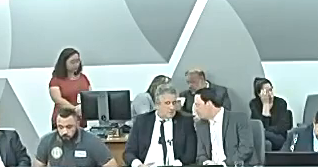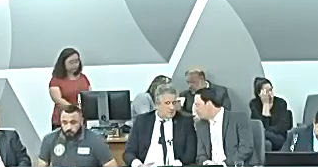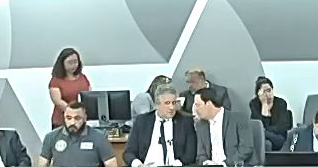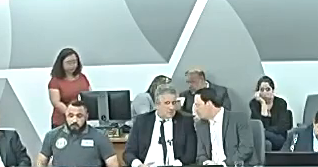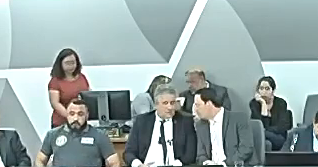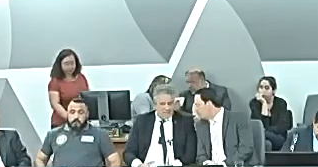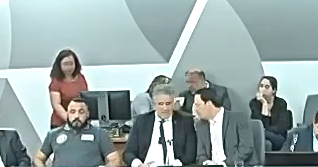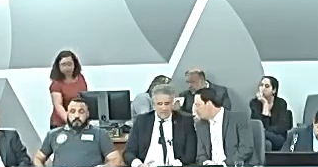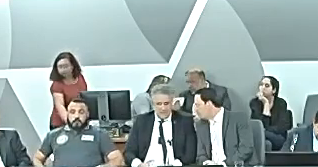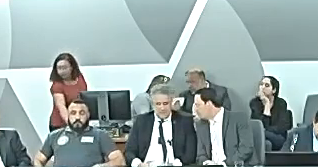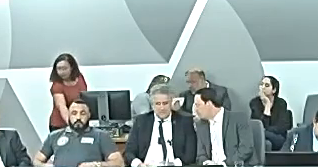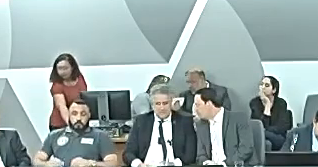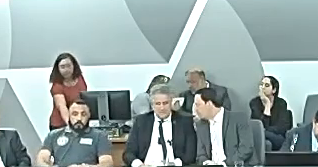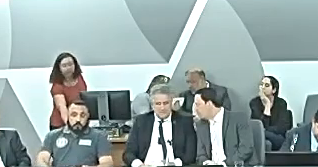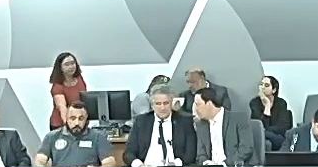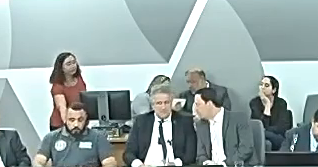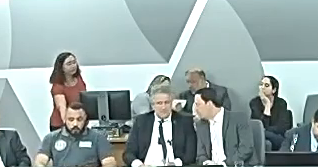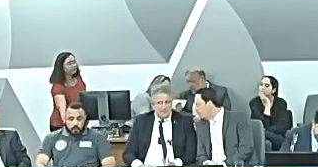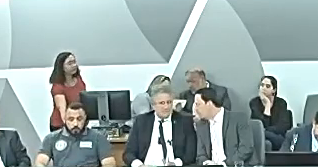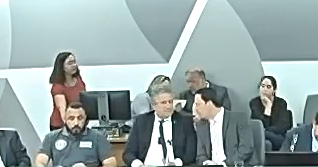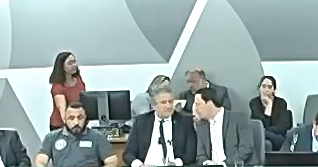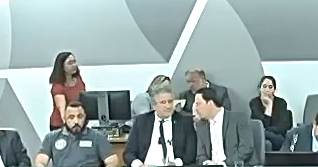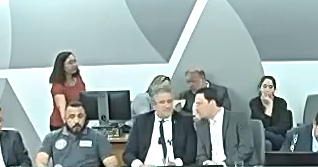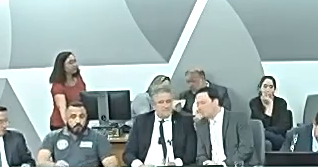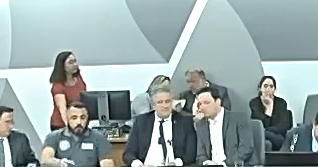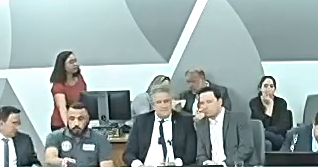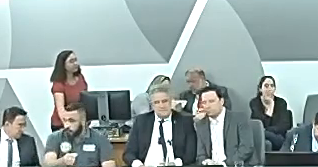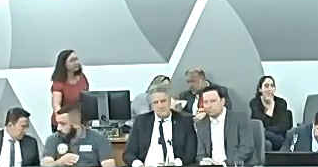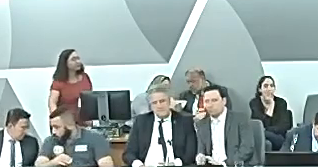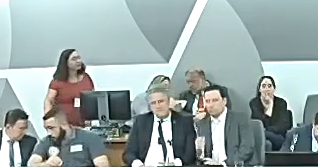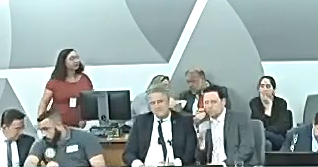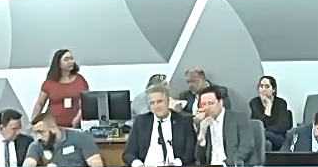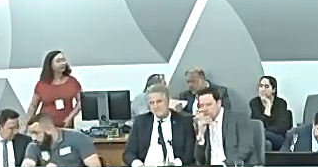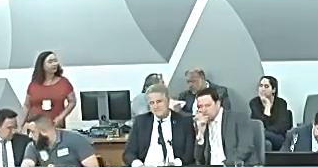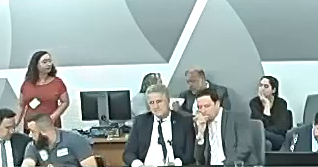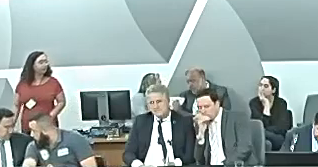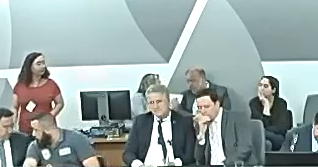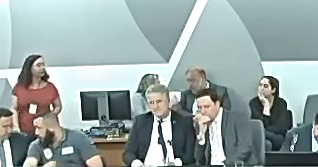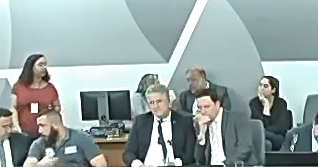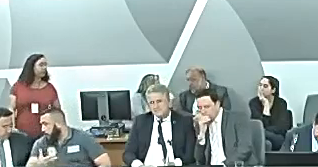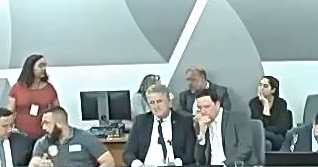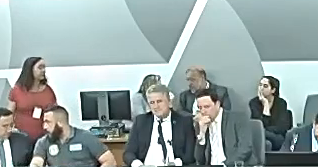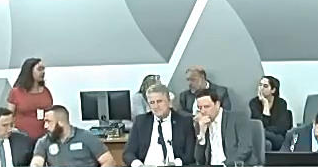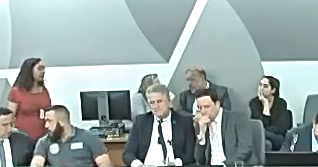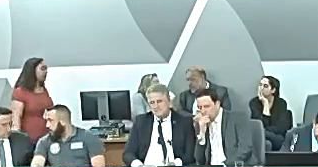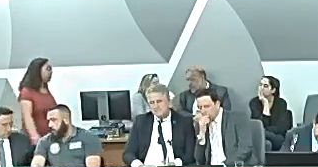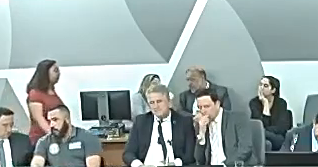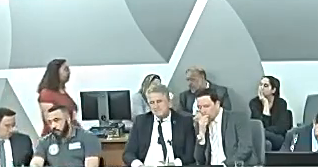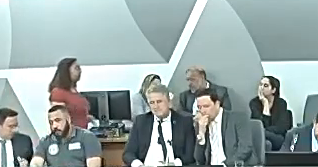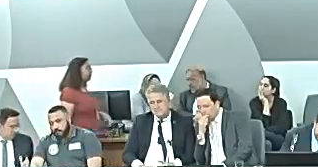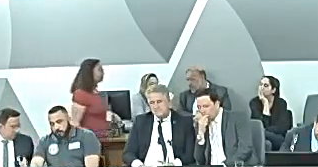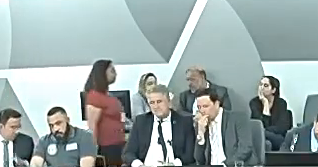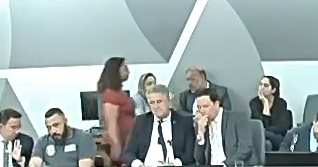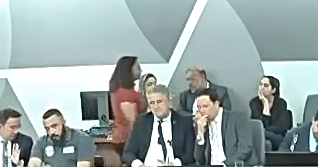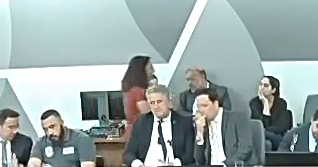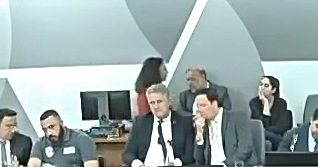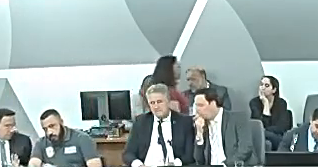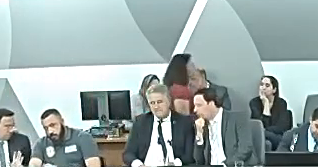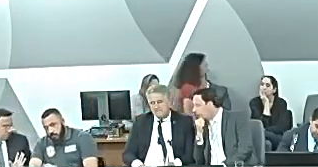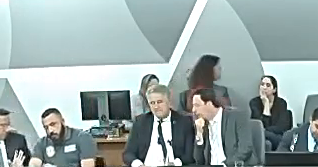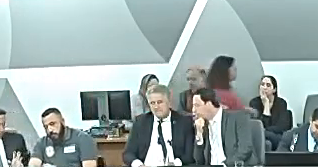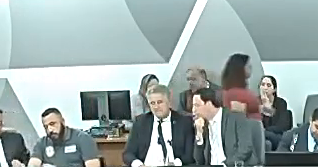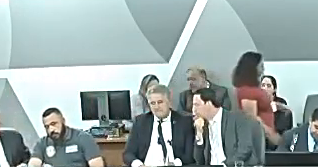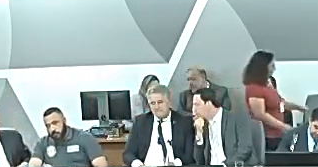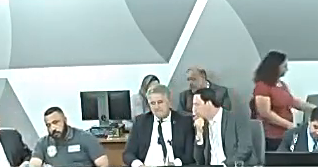penitenciário do agente socioeducativo que têm todas lógico direito de ter a lei orgânica de ter os seus regulamentos